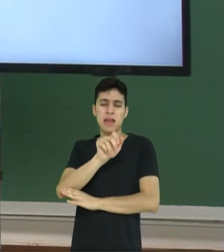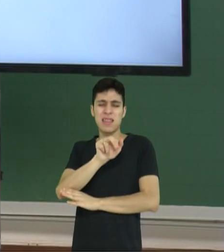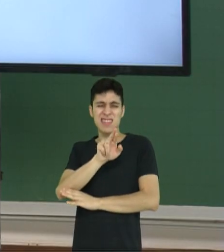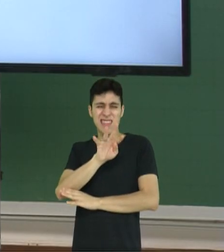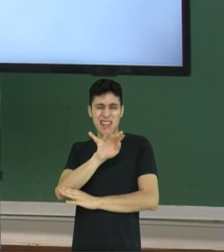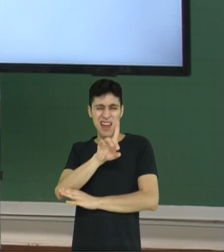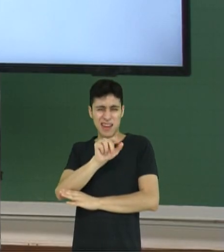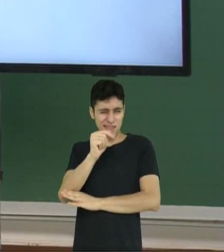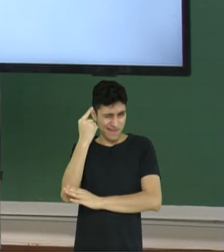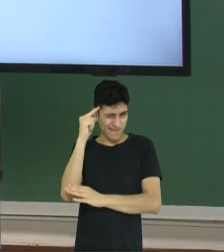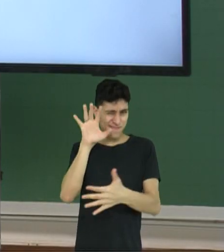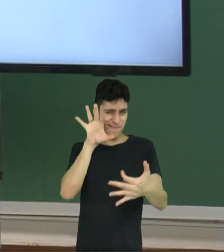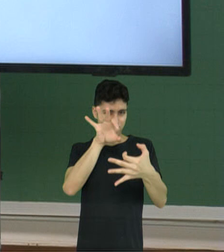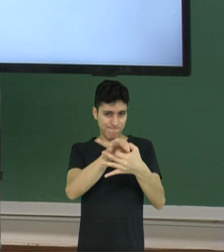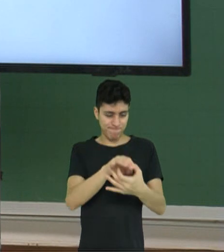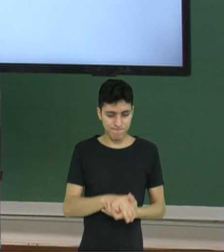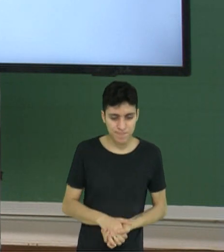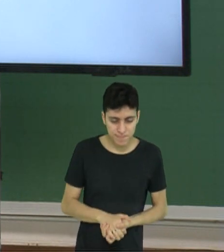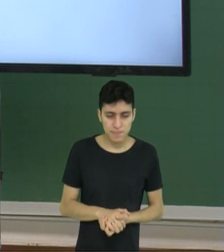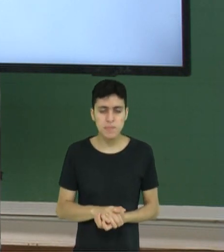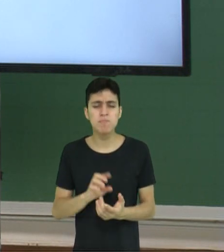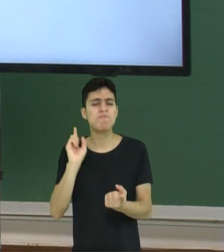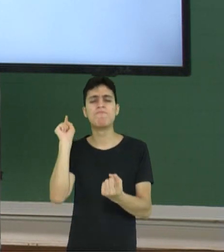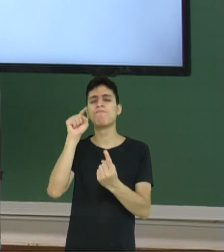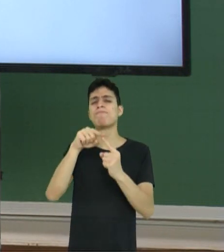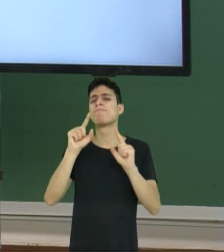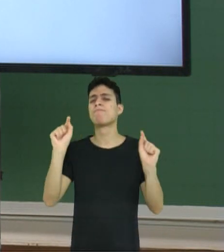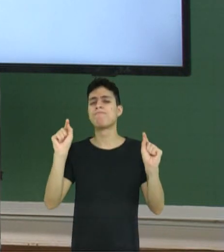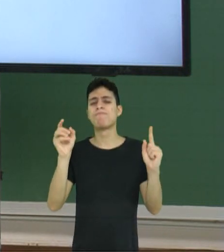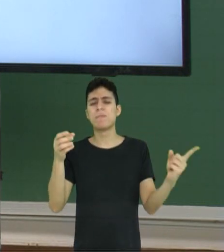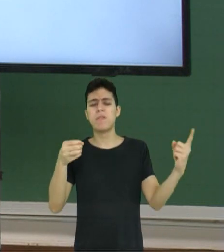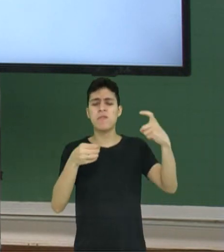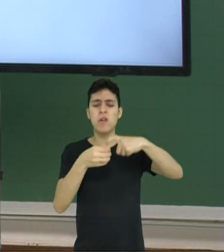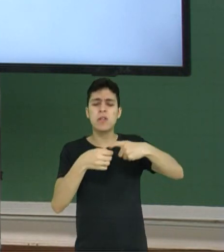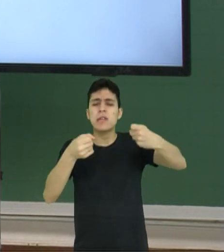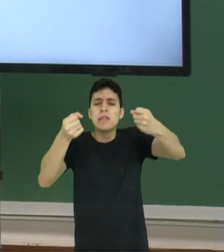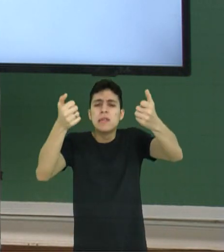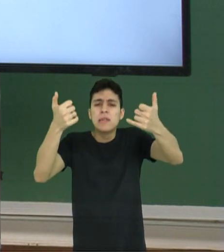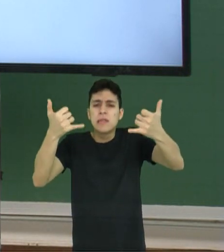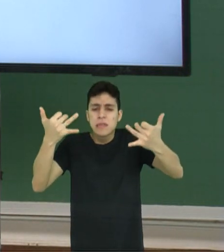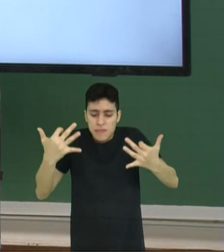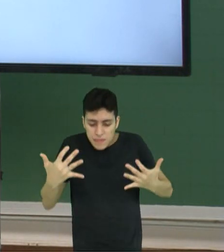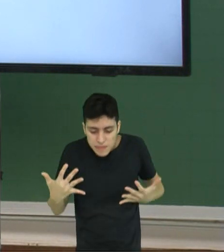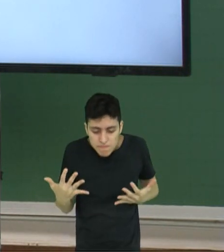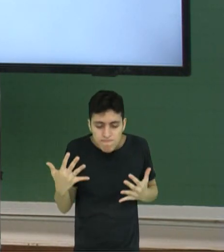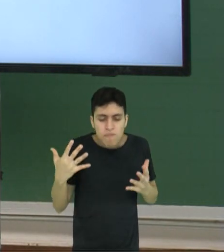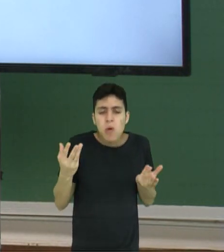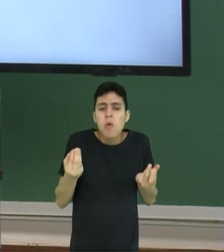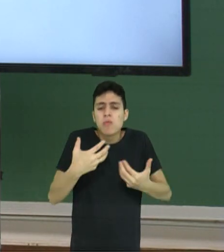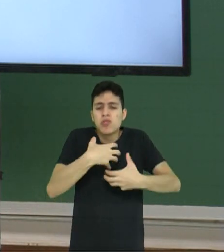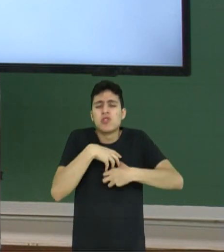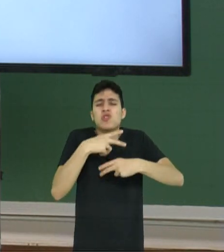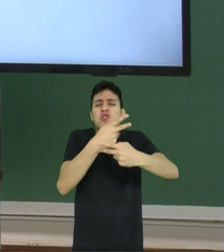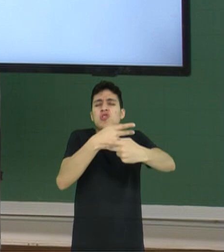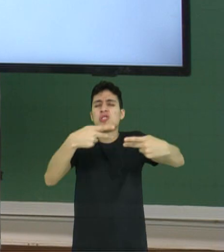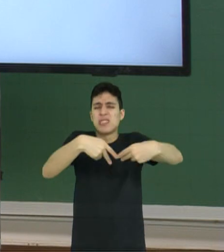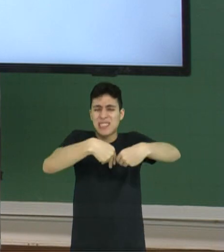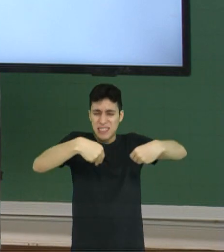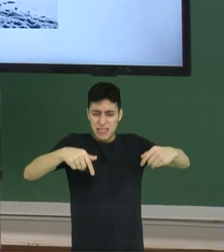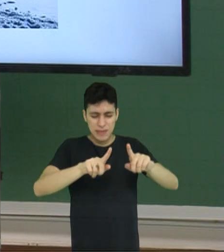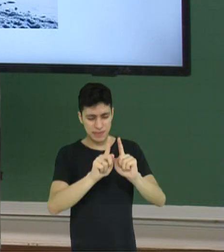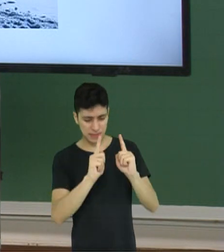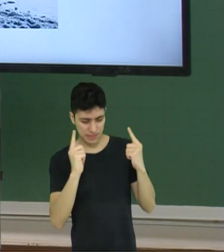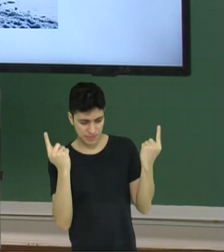O objetivo da aula é retomar os temas relacionados à geografia dessas regiões, e hoje, repetindo, com destaque para